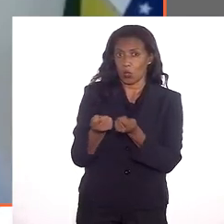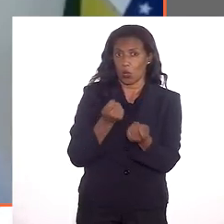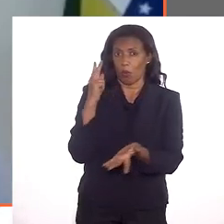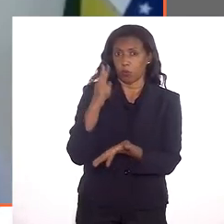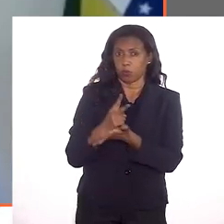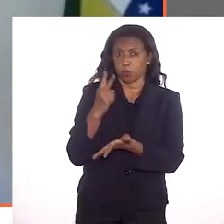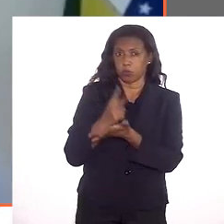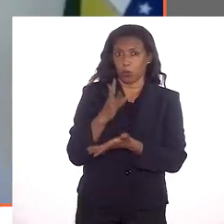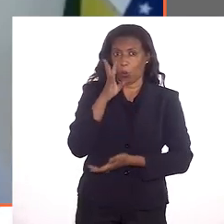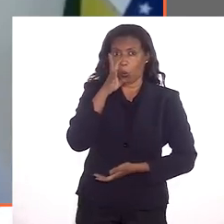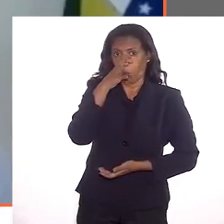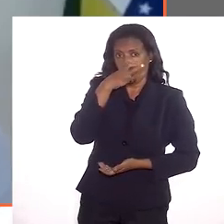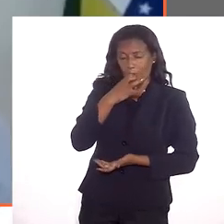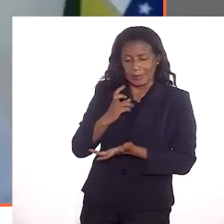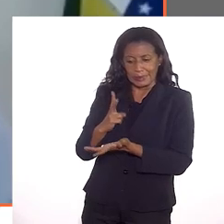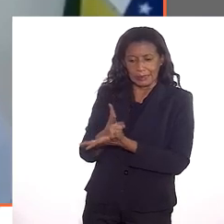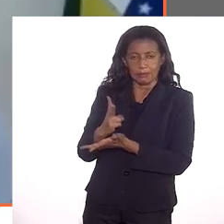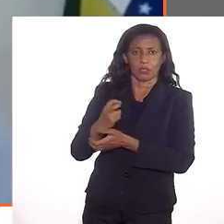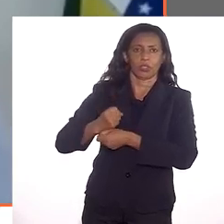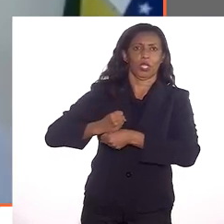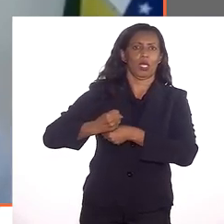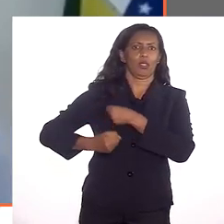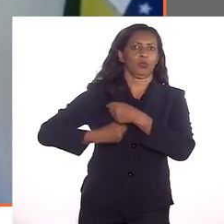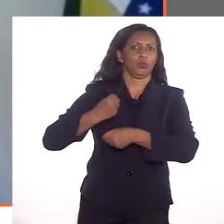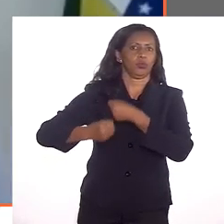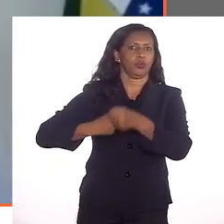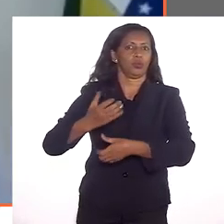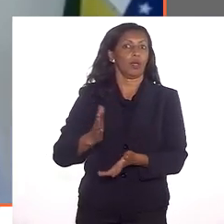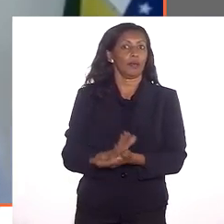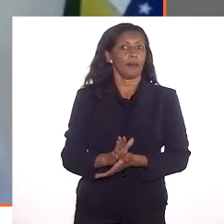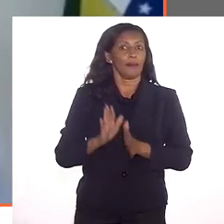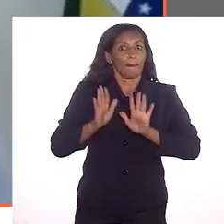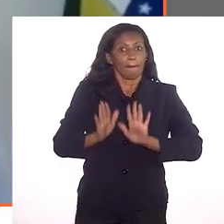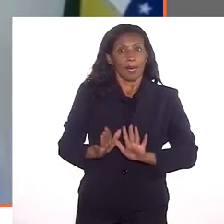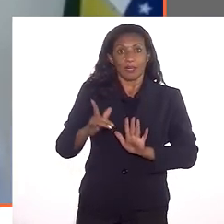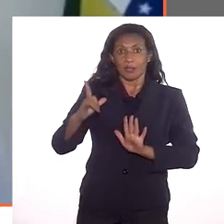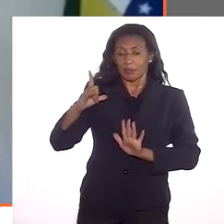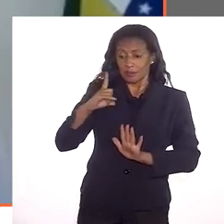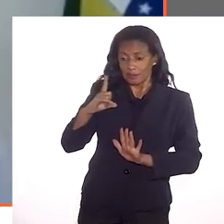econômica persistente, já há alguns anos, né? Mas